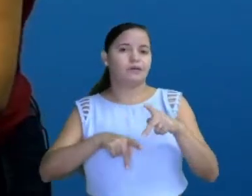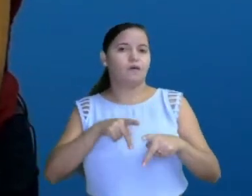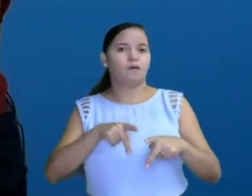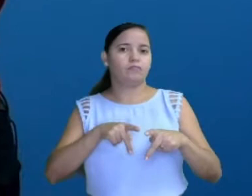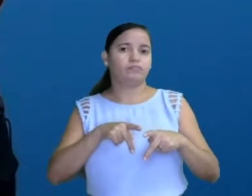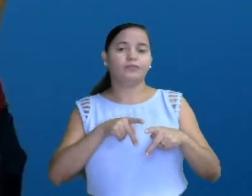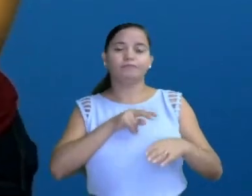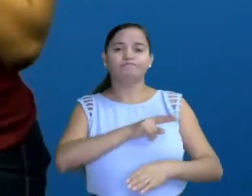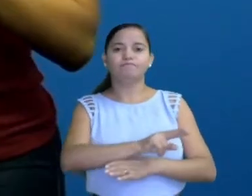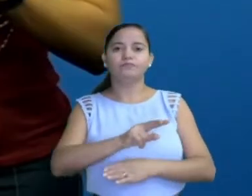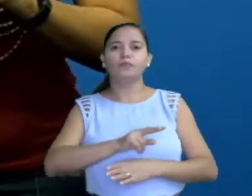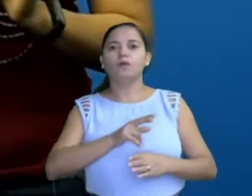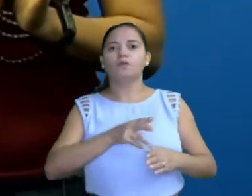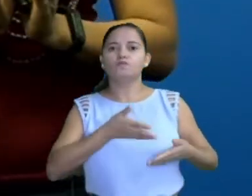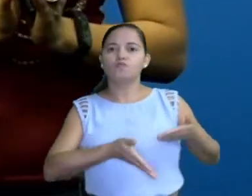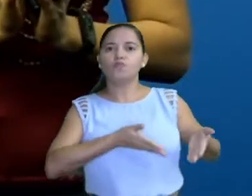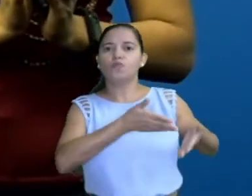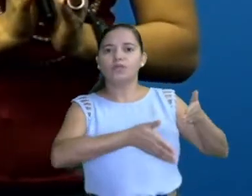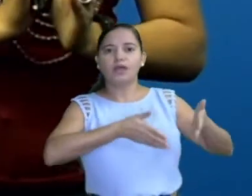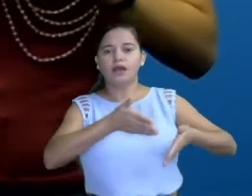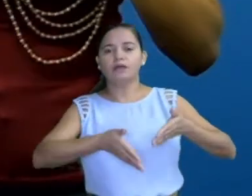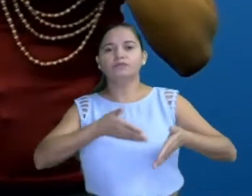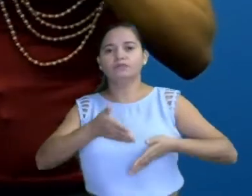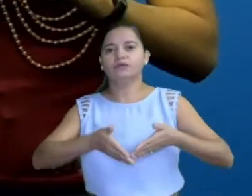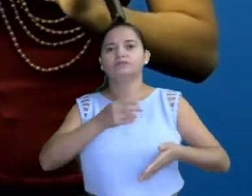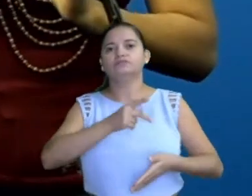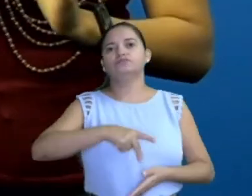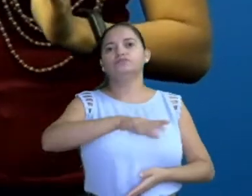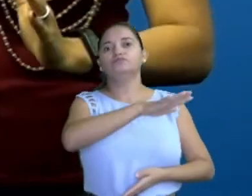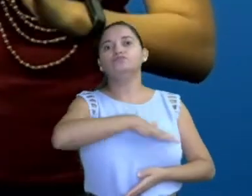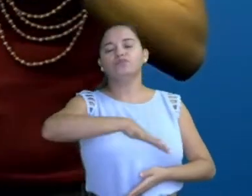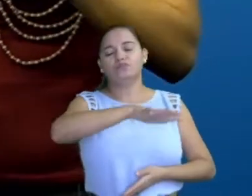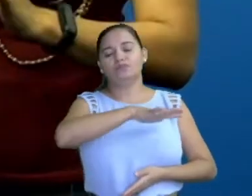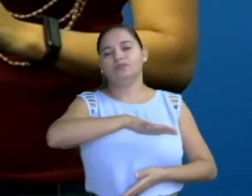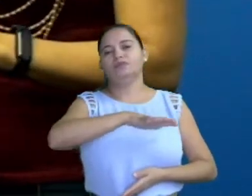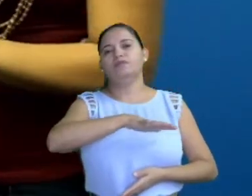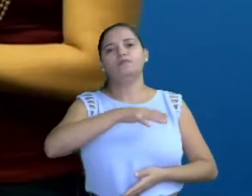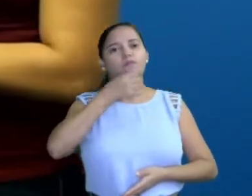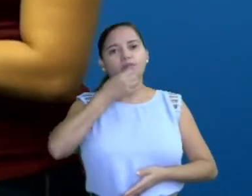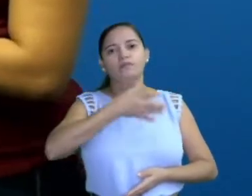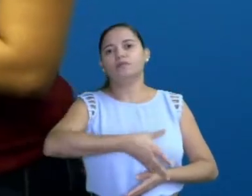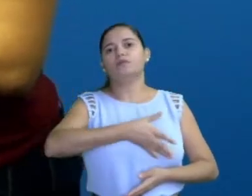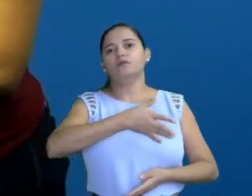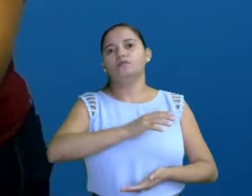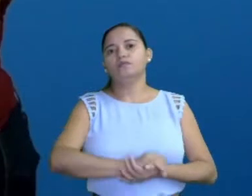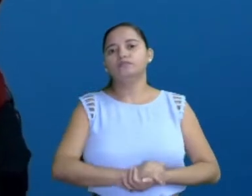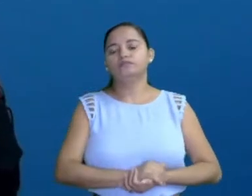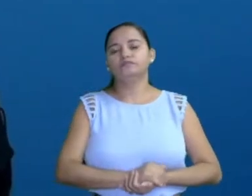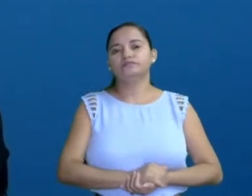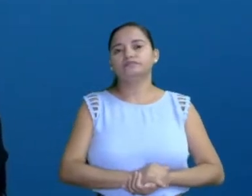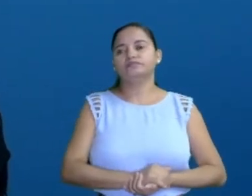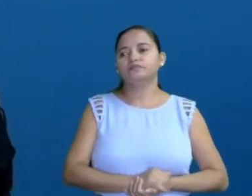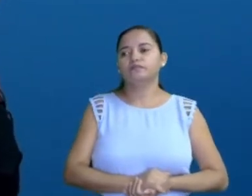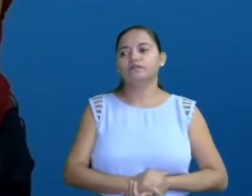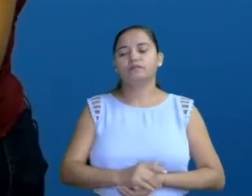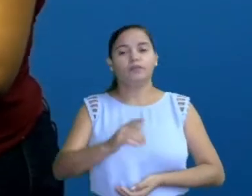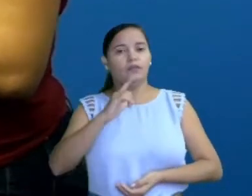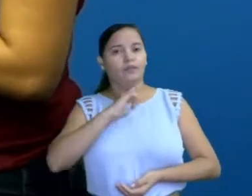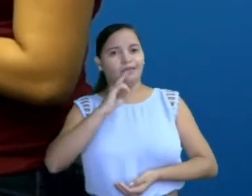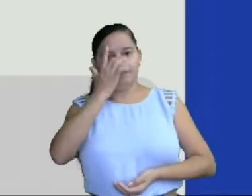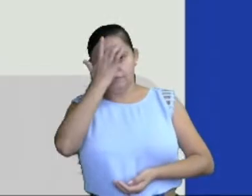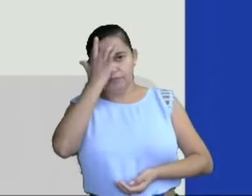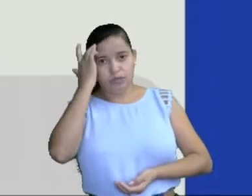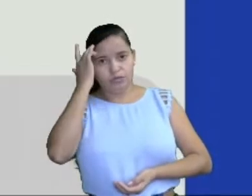manter esses espaços públicos bem preservadinhos, de manter esses espaços bem cuidados. Entretanto,